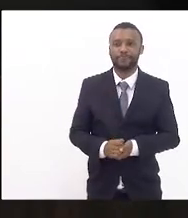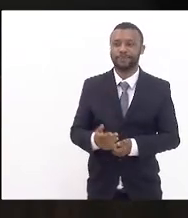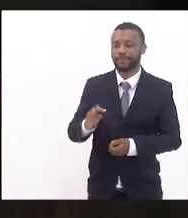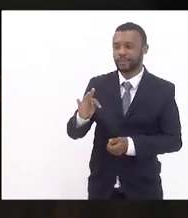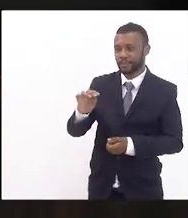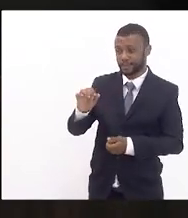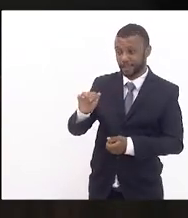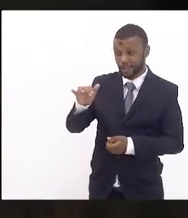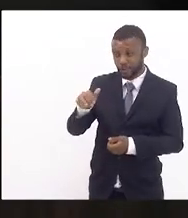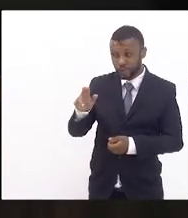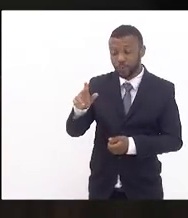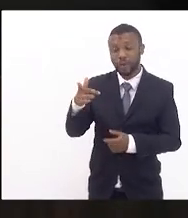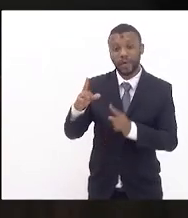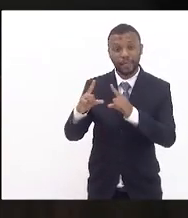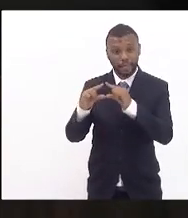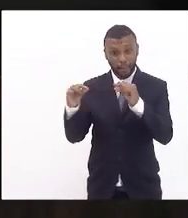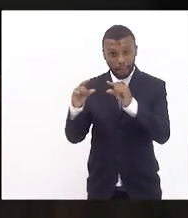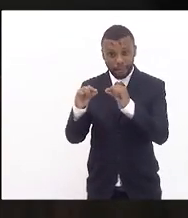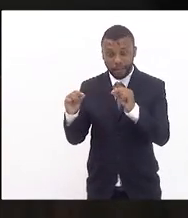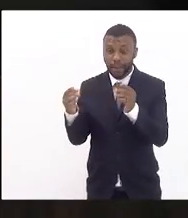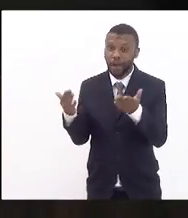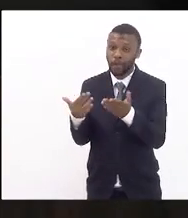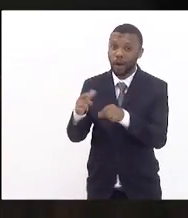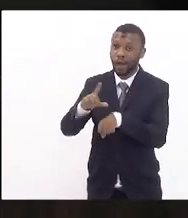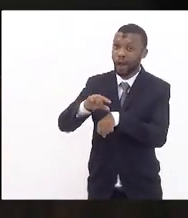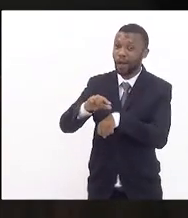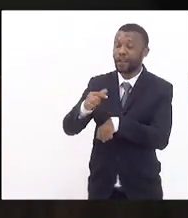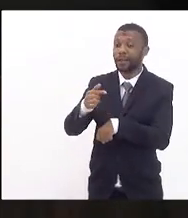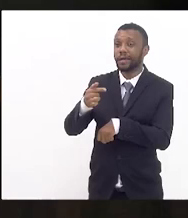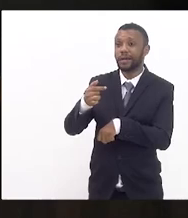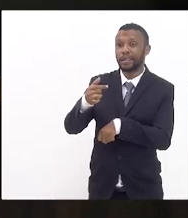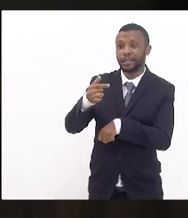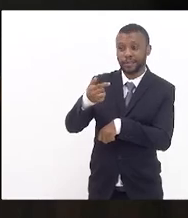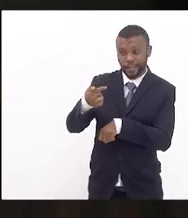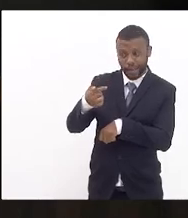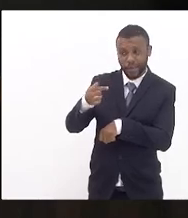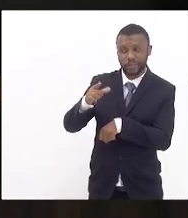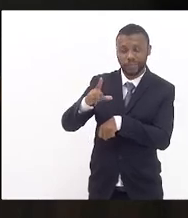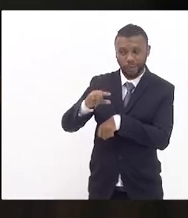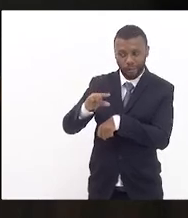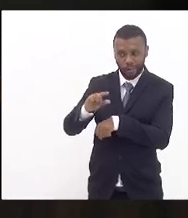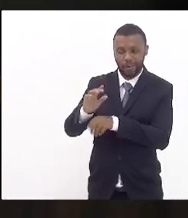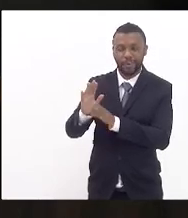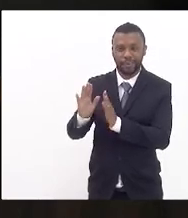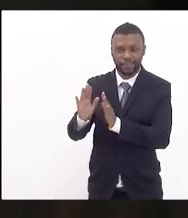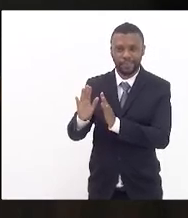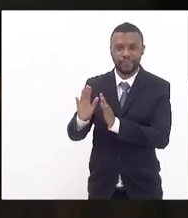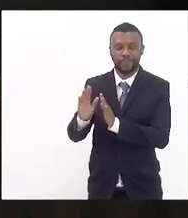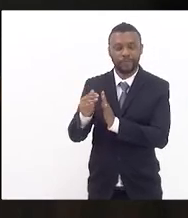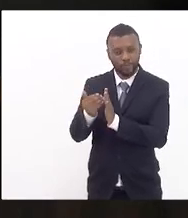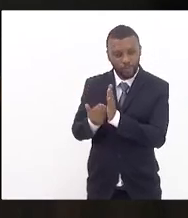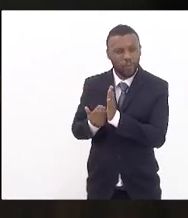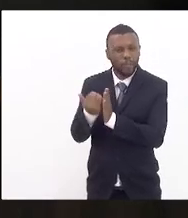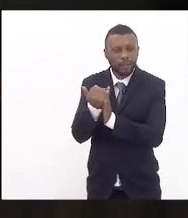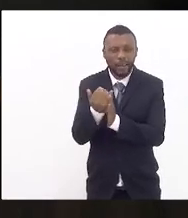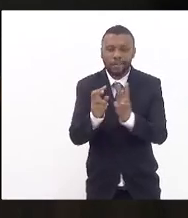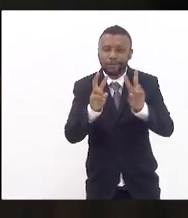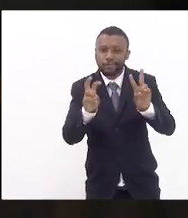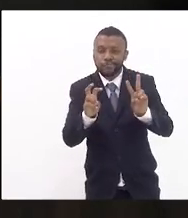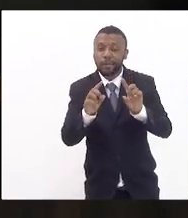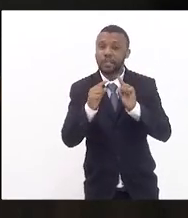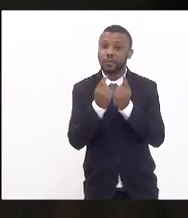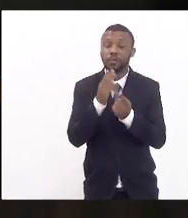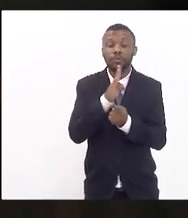em Brasília, 19 horas. Vamos à pauta. Em regime de